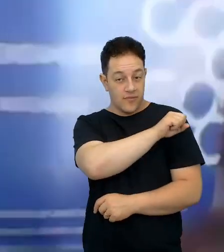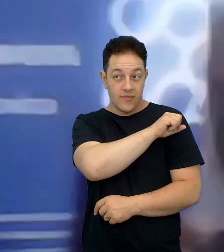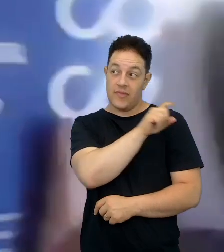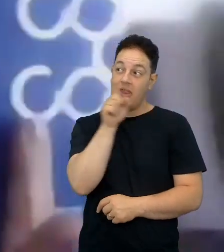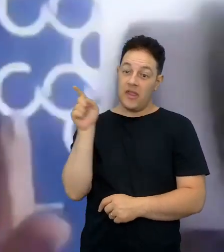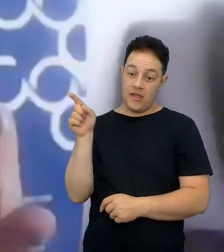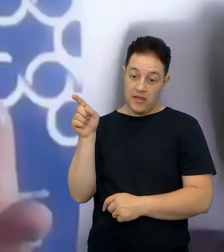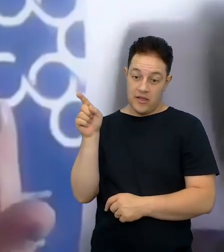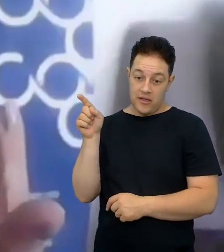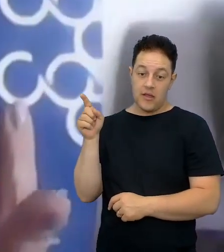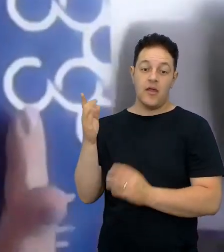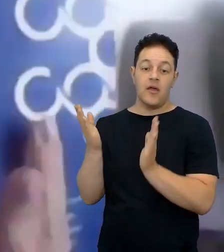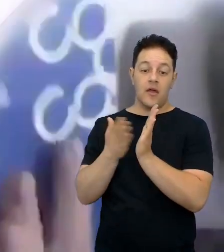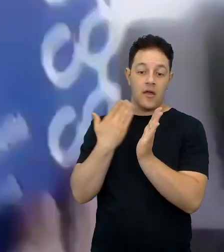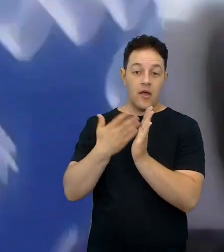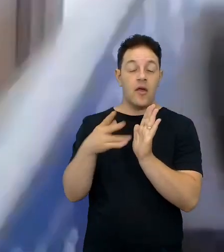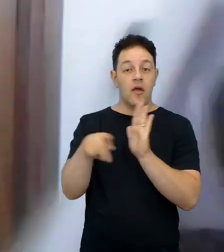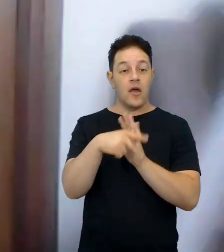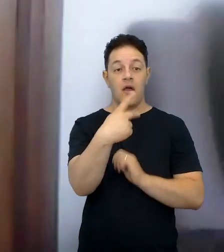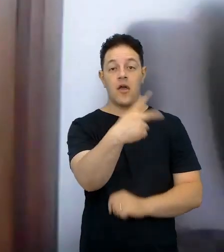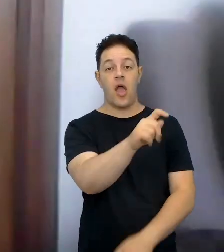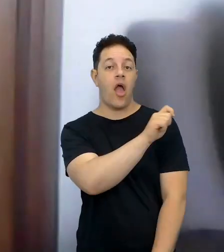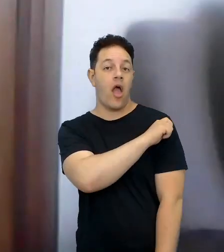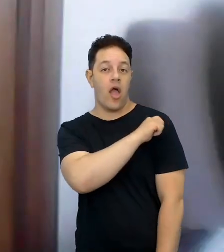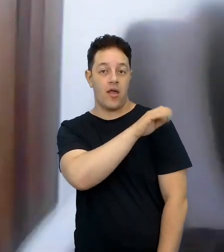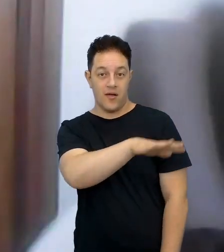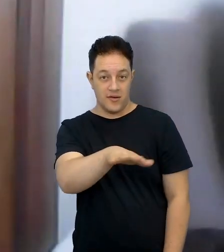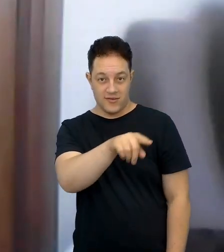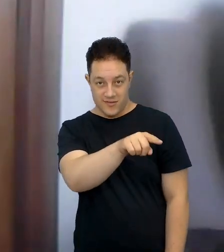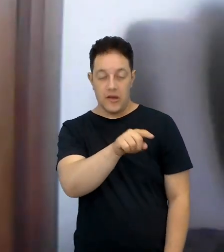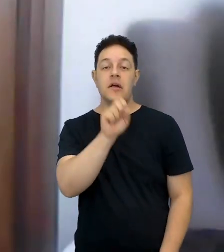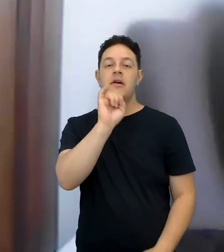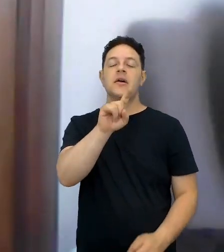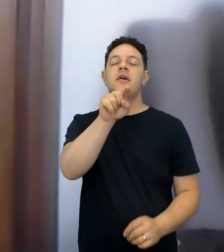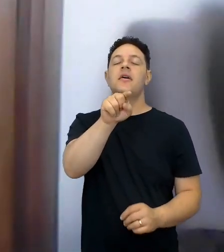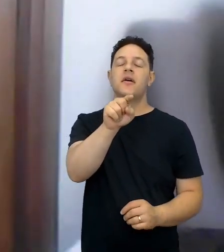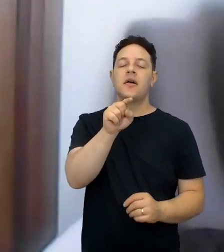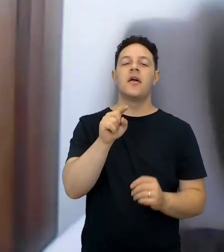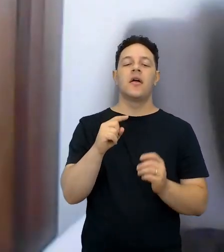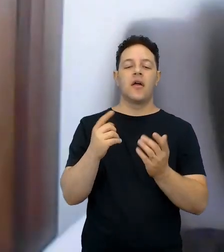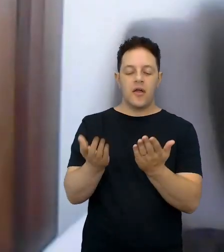aqui é o caderno do estudante. E se vocês forem lá na página